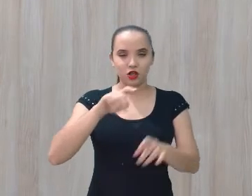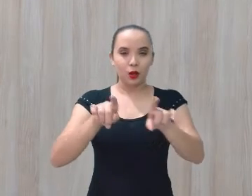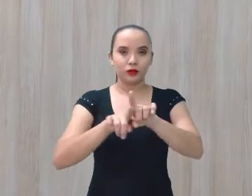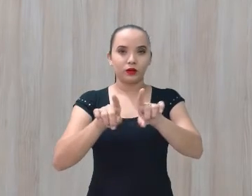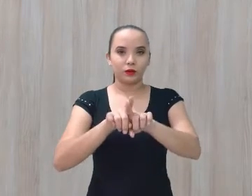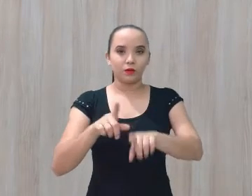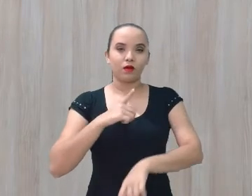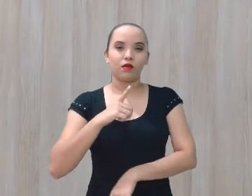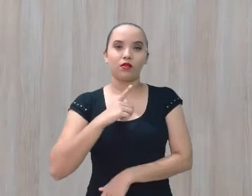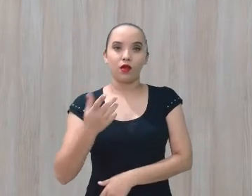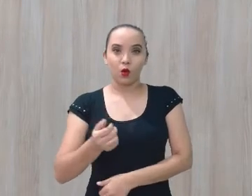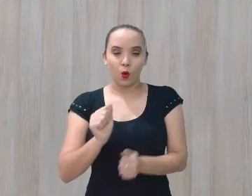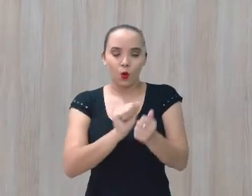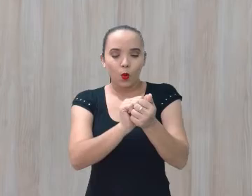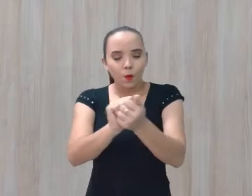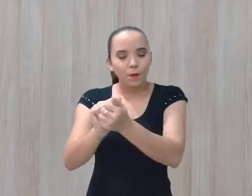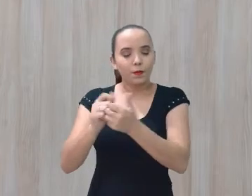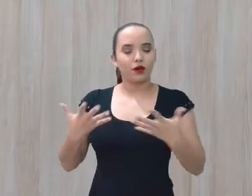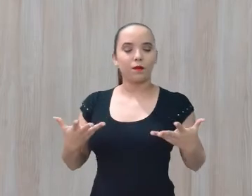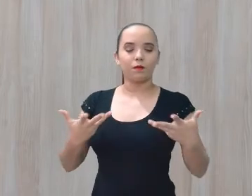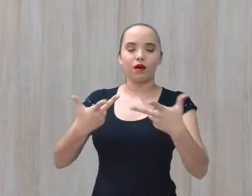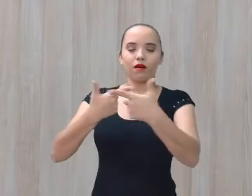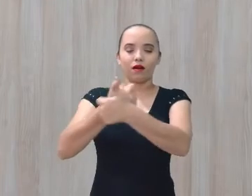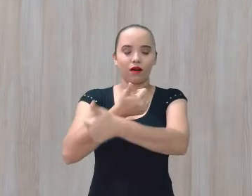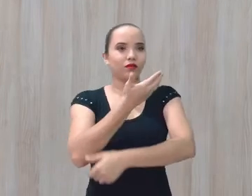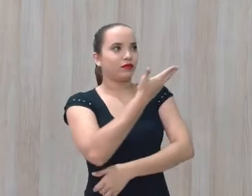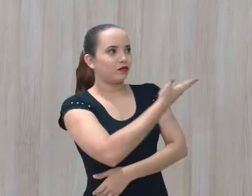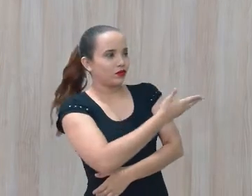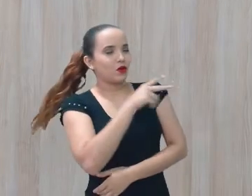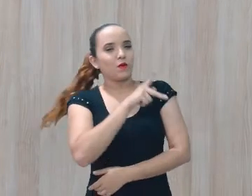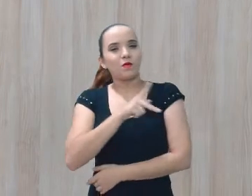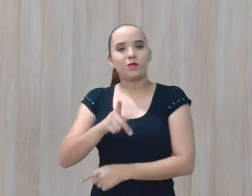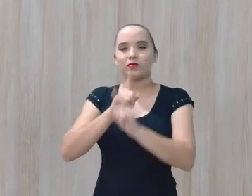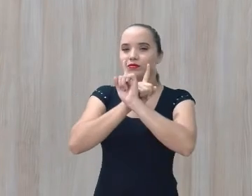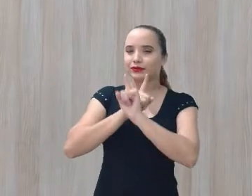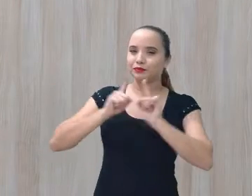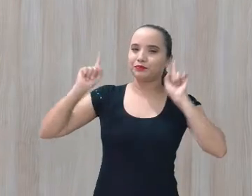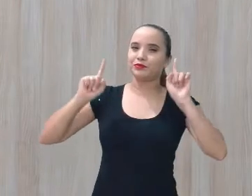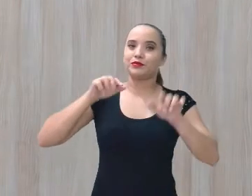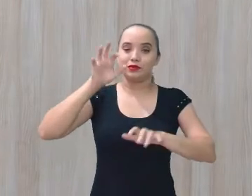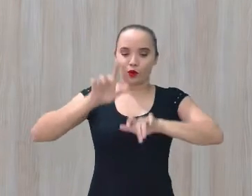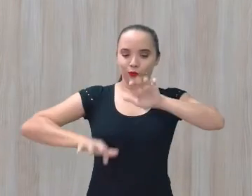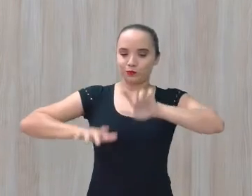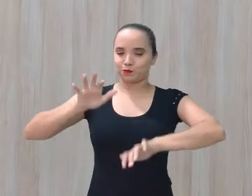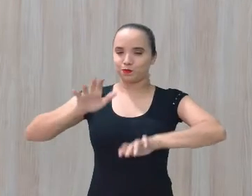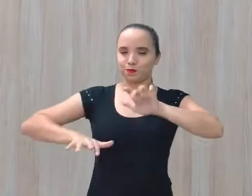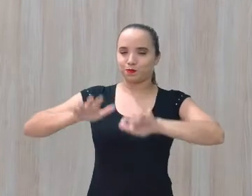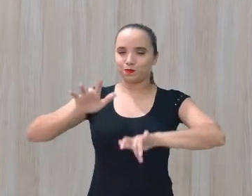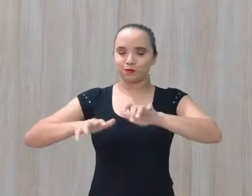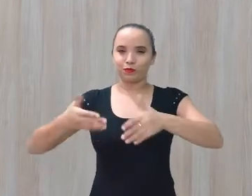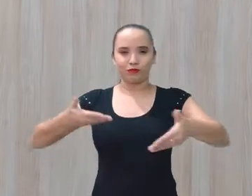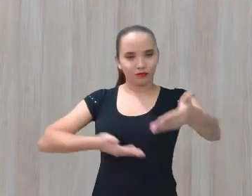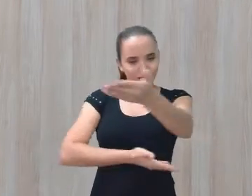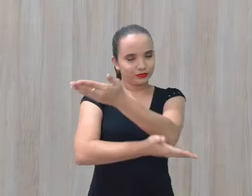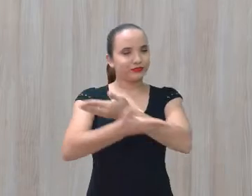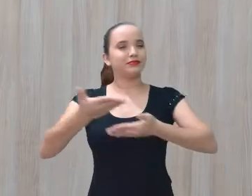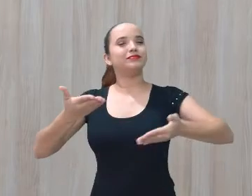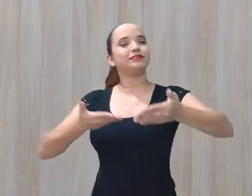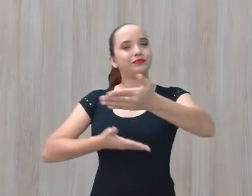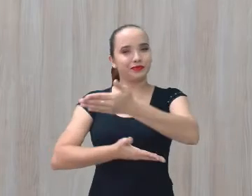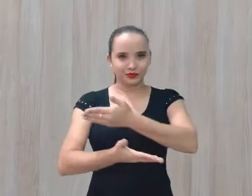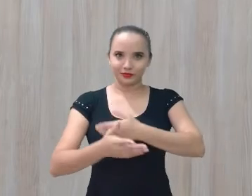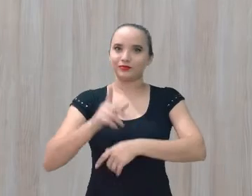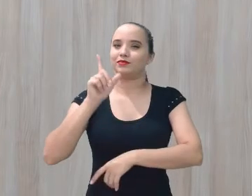comigo aqui a maravilhosa Viviane Santos, que está aqui no chat para fazer essa interação